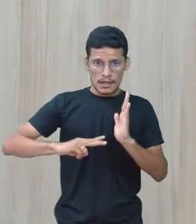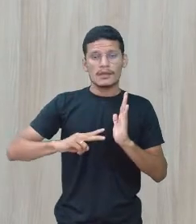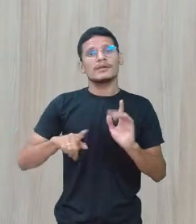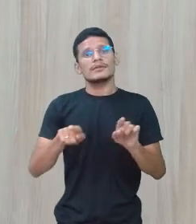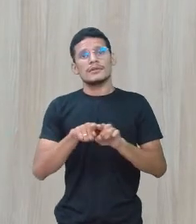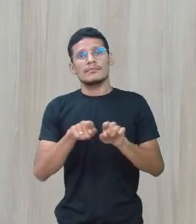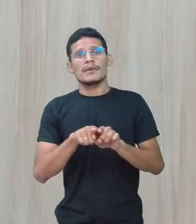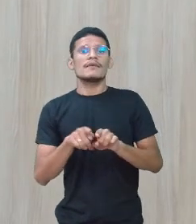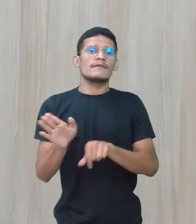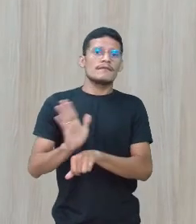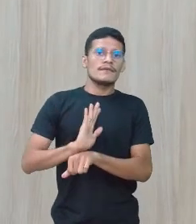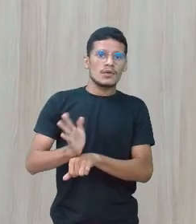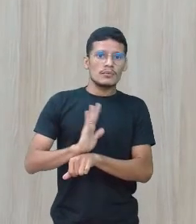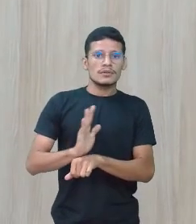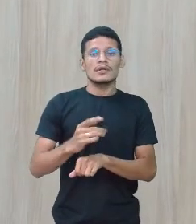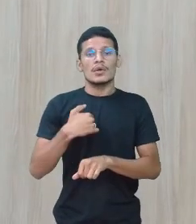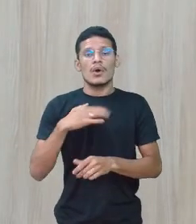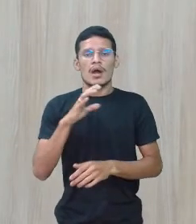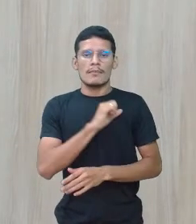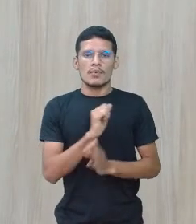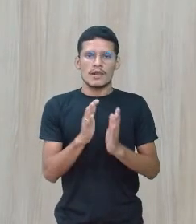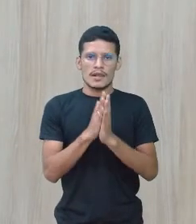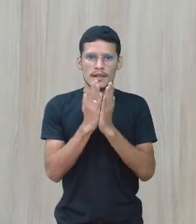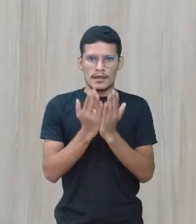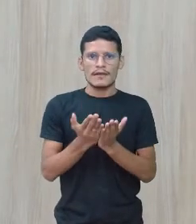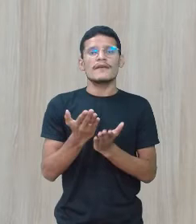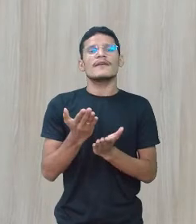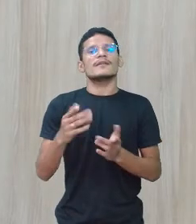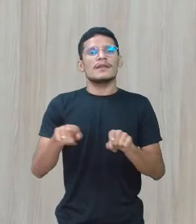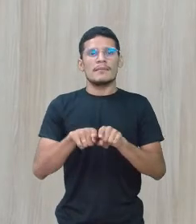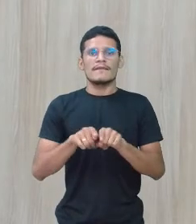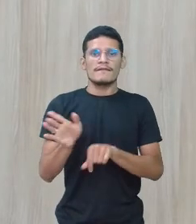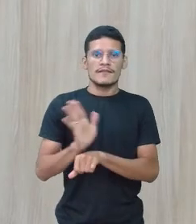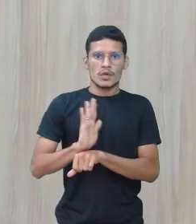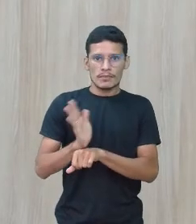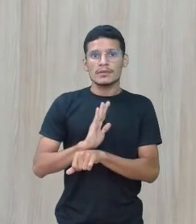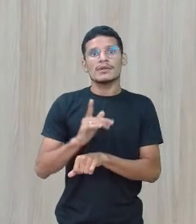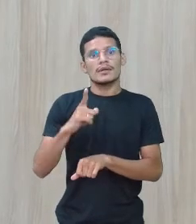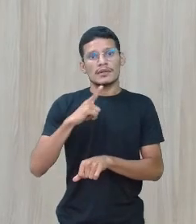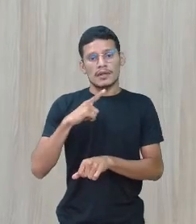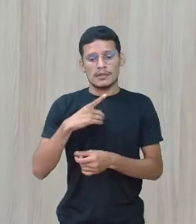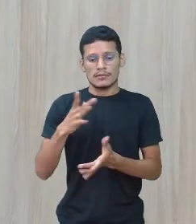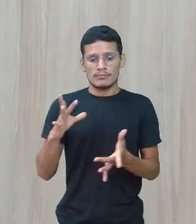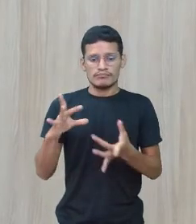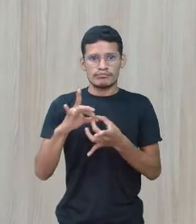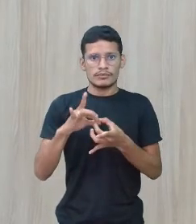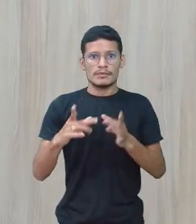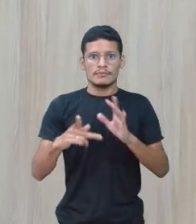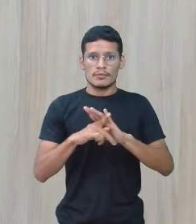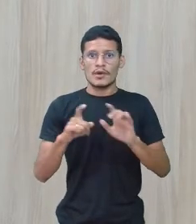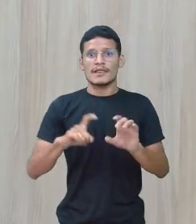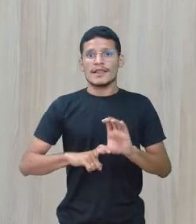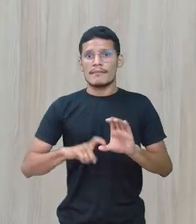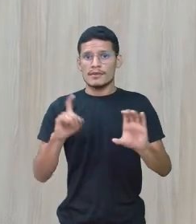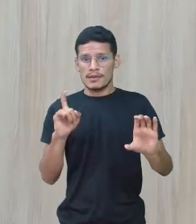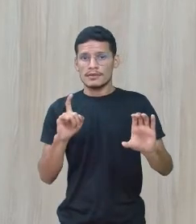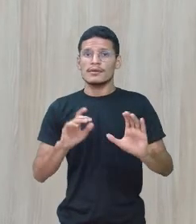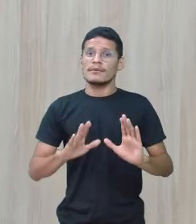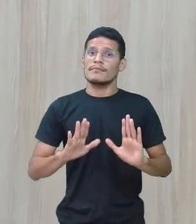e filmes, eu relaciono essas orações que são, a priori,